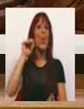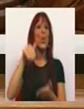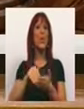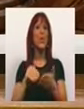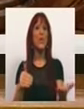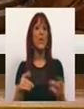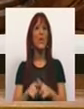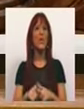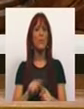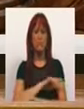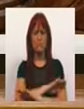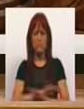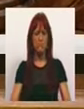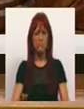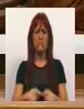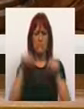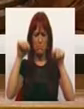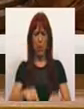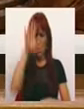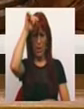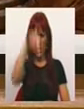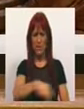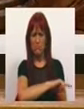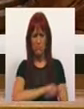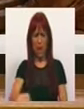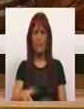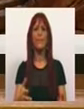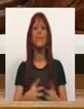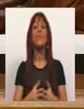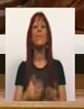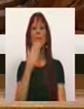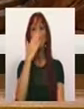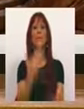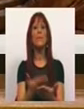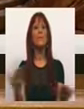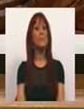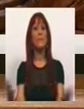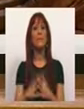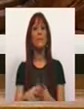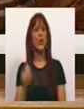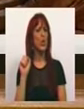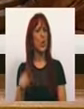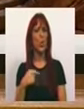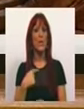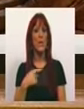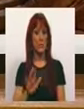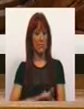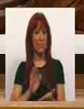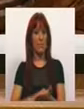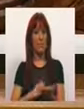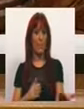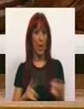é rezou e este governo perante esta dura evidência